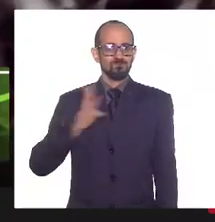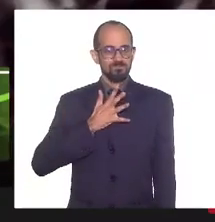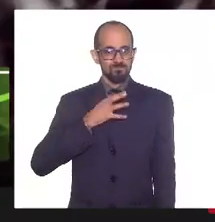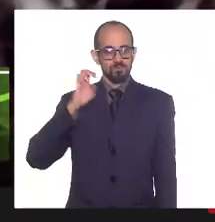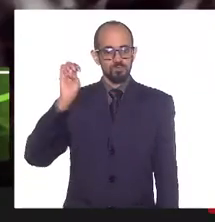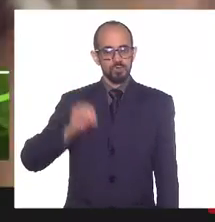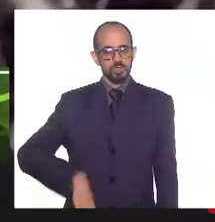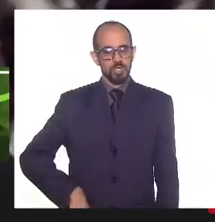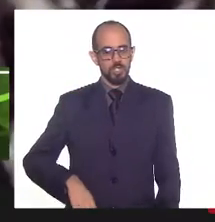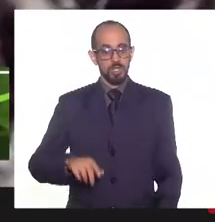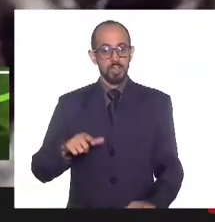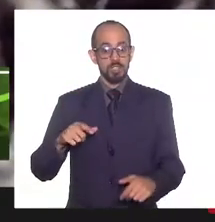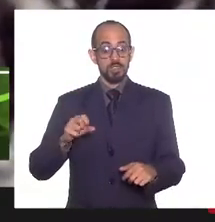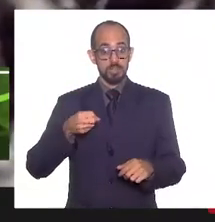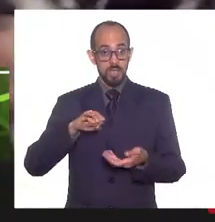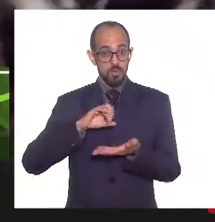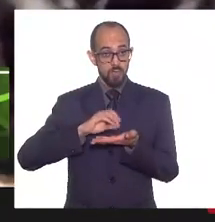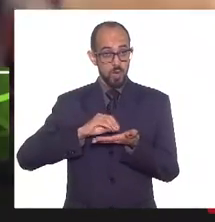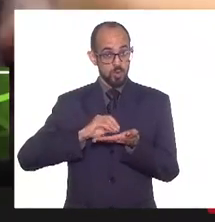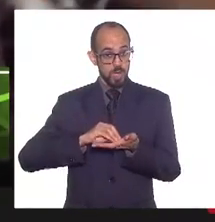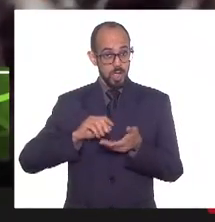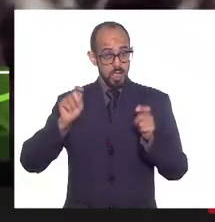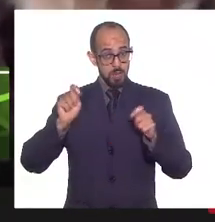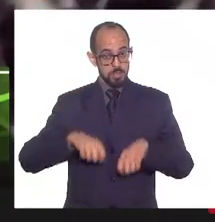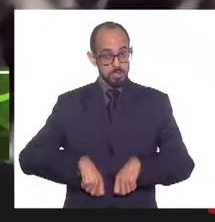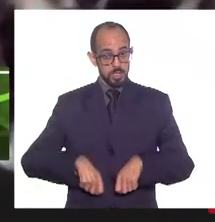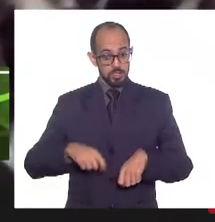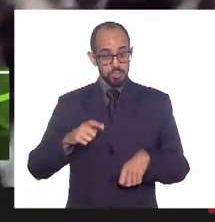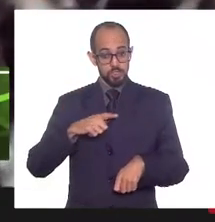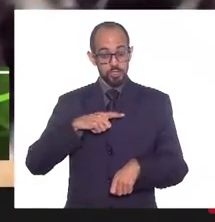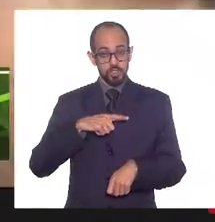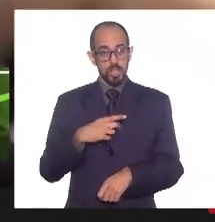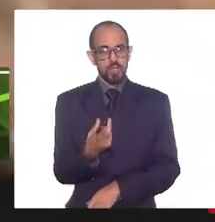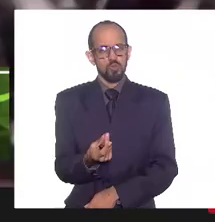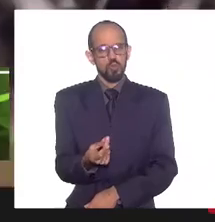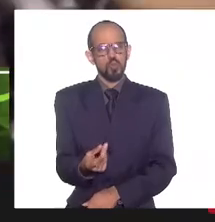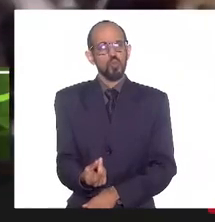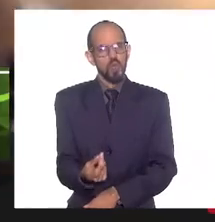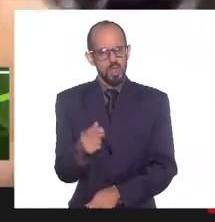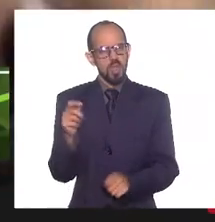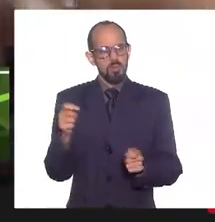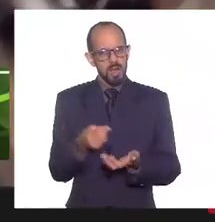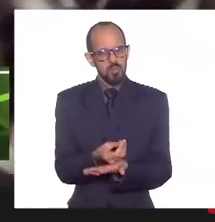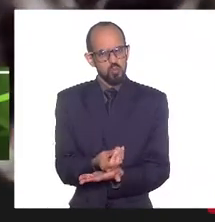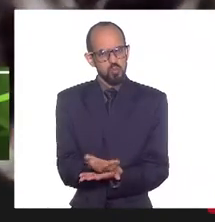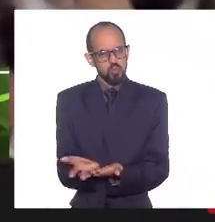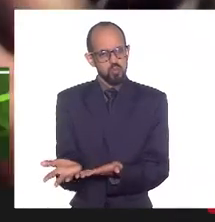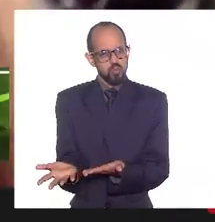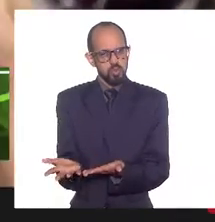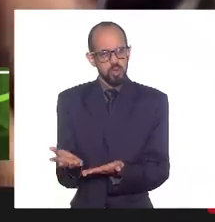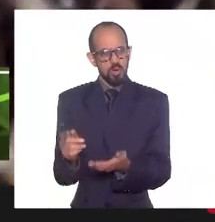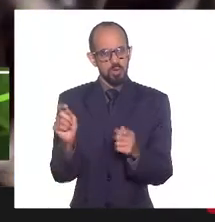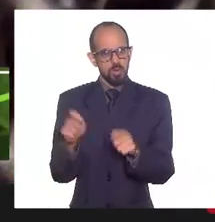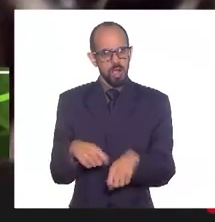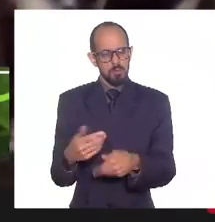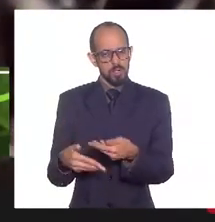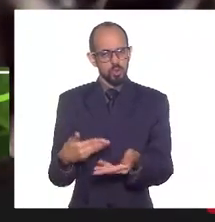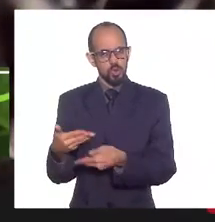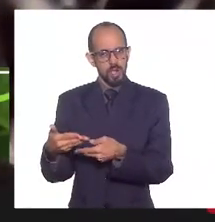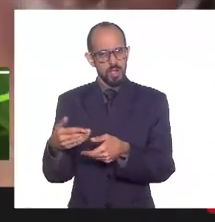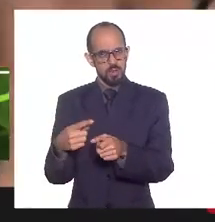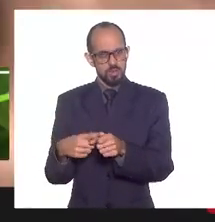nós temos já essa digamos nós temos esse capital para redistribuir e trocar com a cidade né